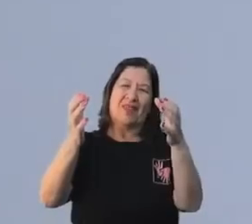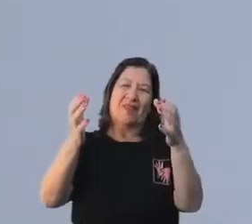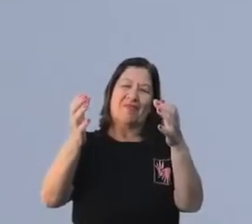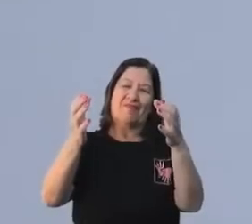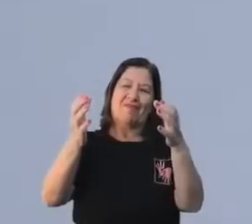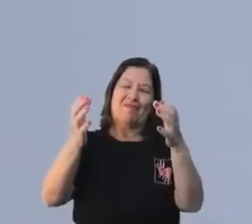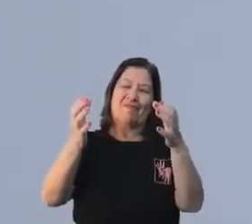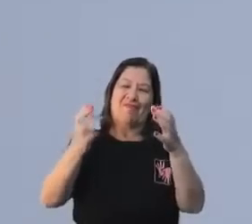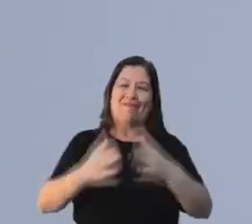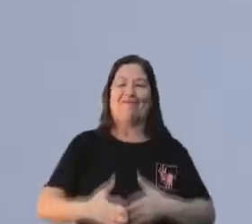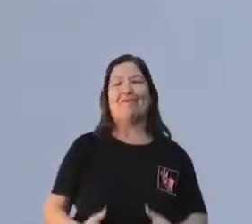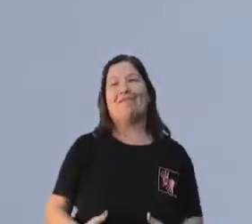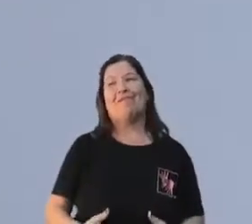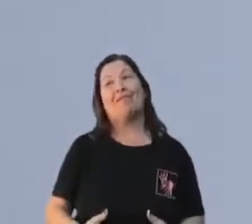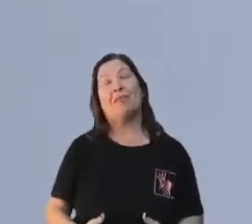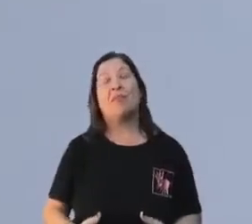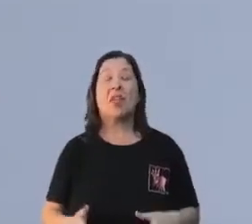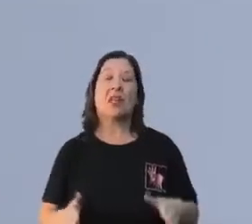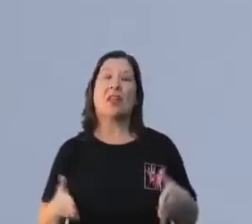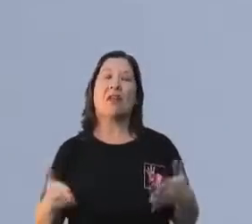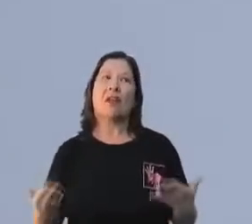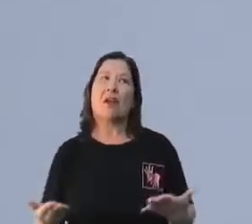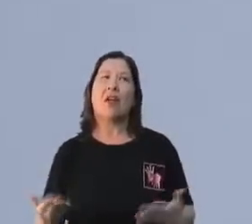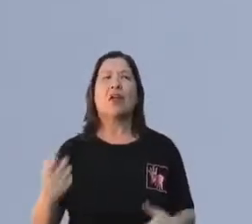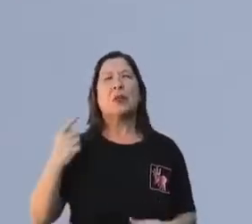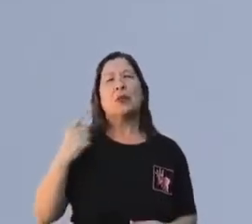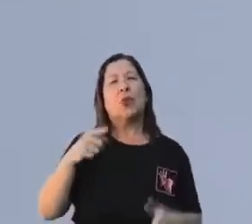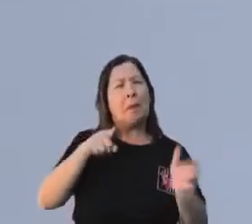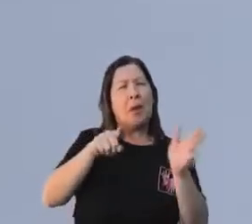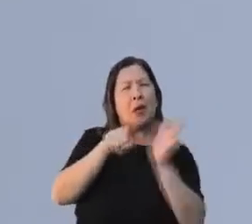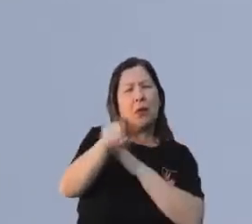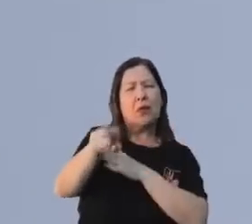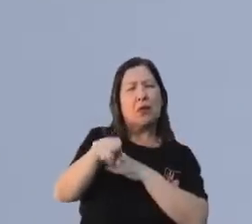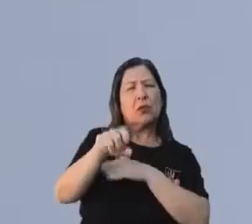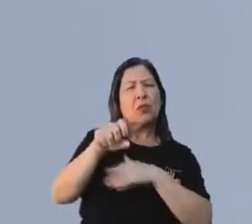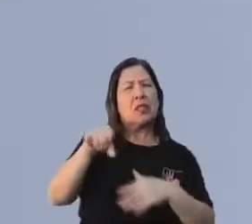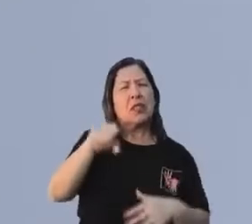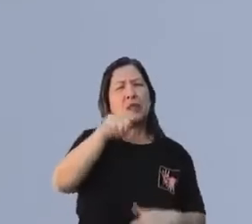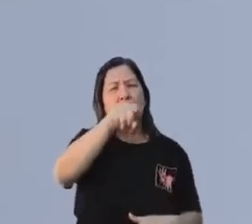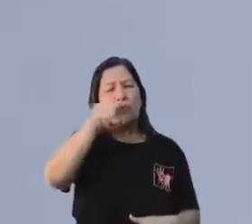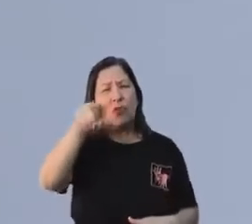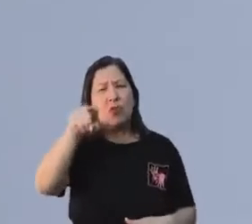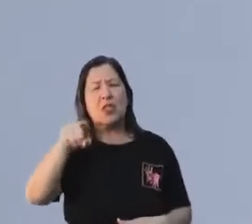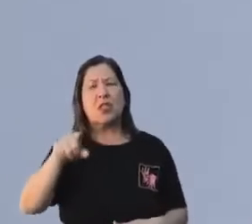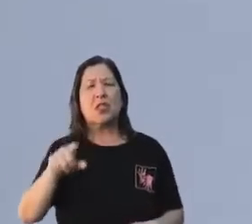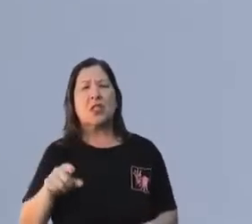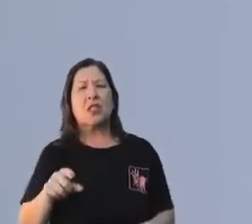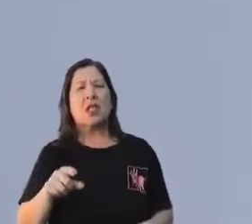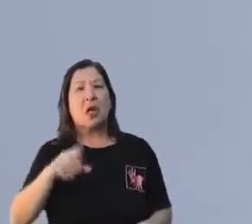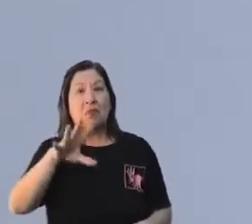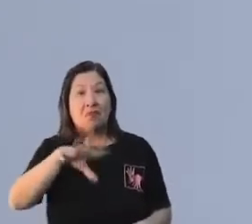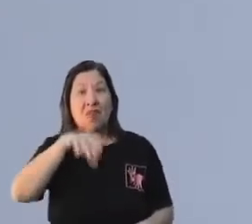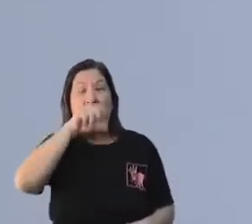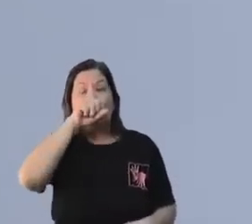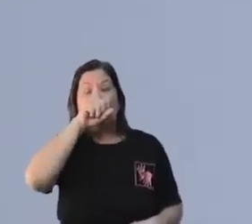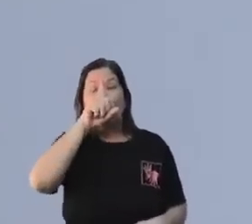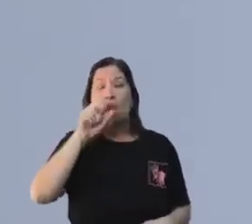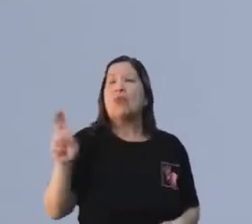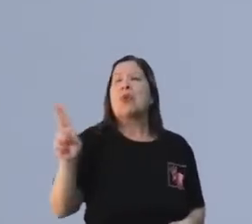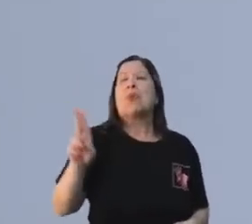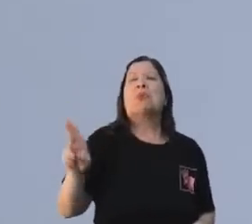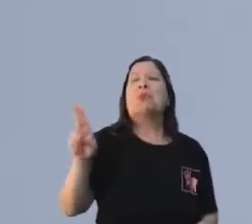E eu faço uma perguntinha a vocês: quando você usa um perfume caro, e eu sei que vocês usam, como é que vocês